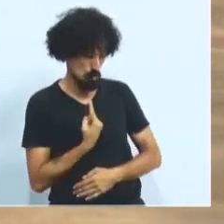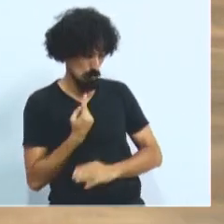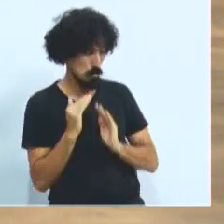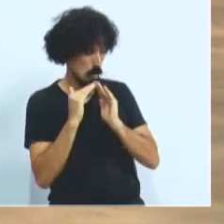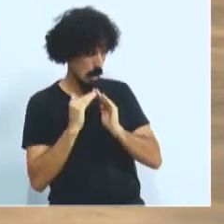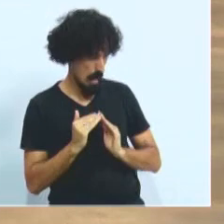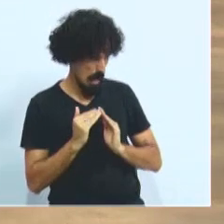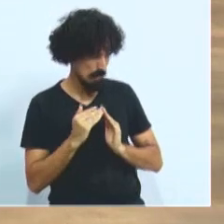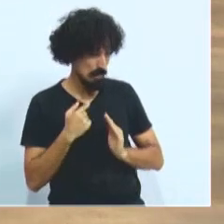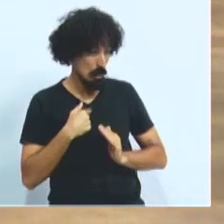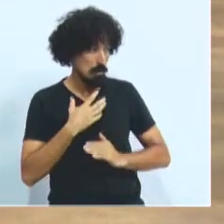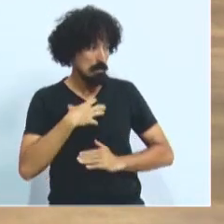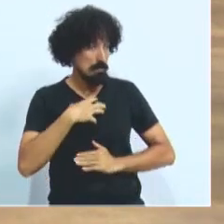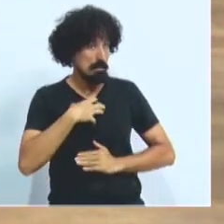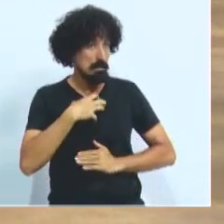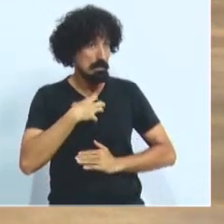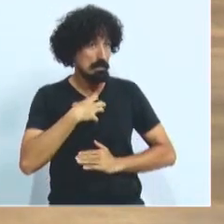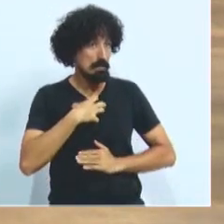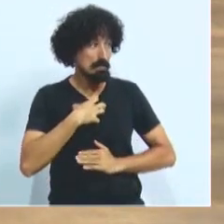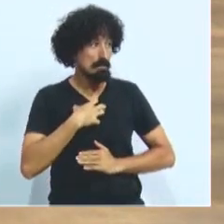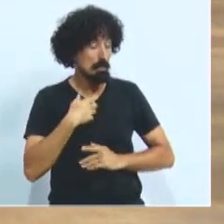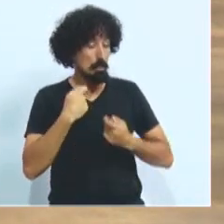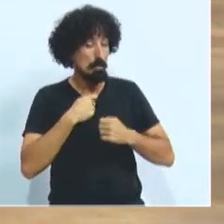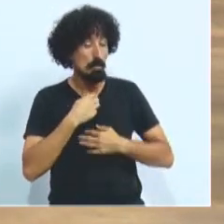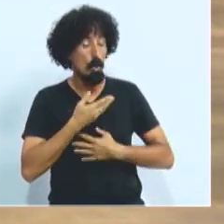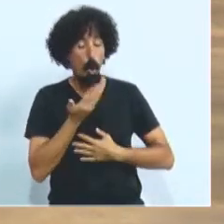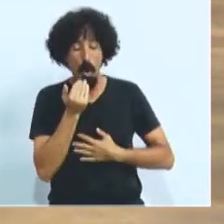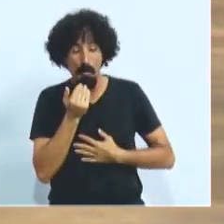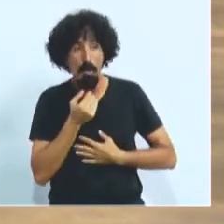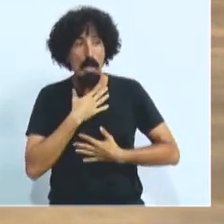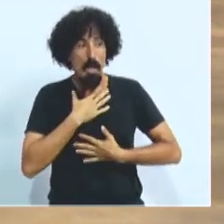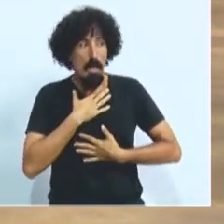tô me sentindo engasgada, isso vai ajudar. Como que ajuda seria você... o